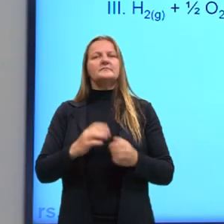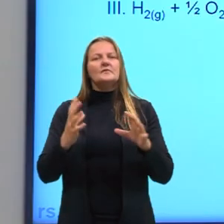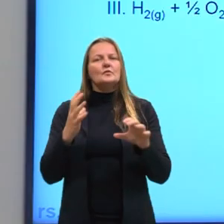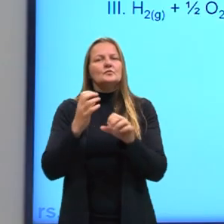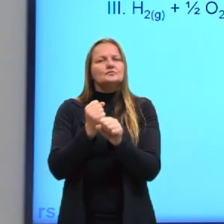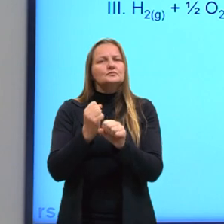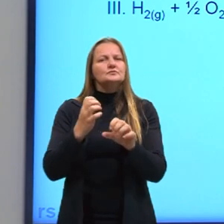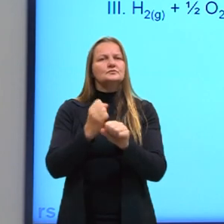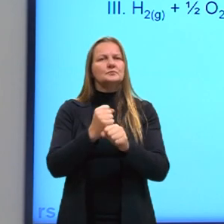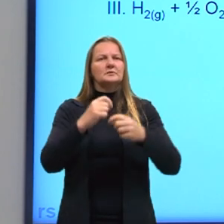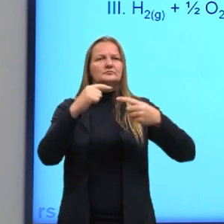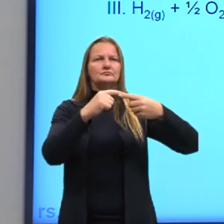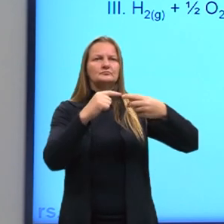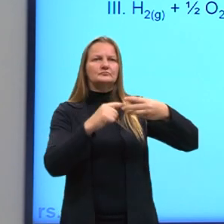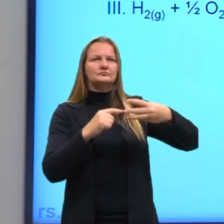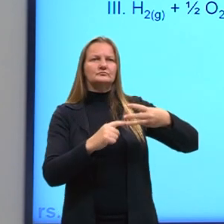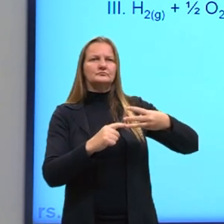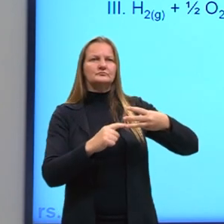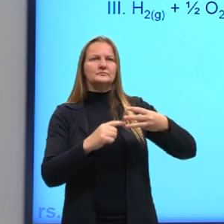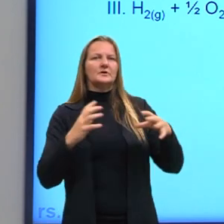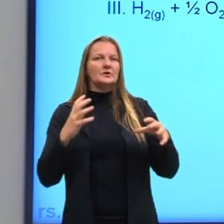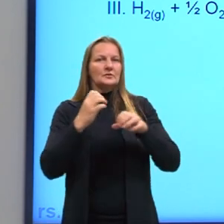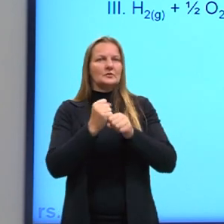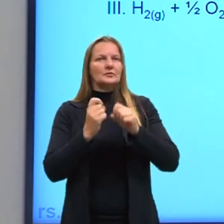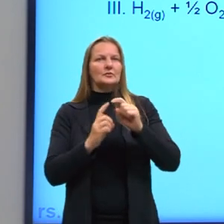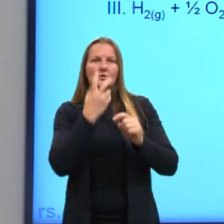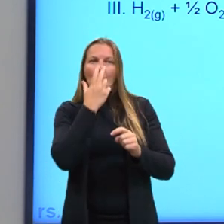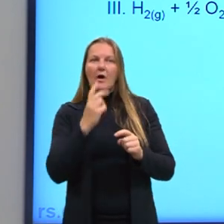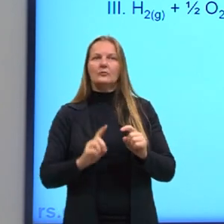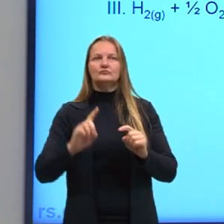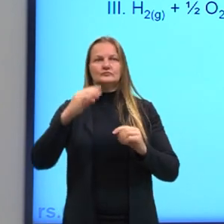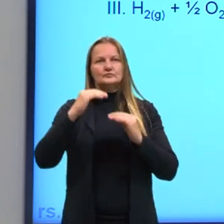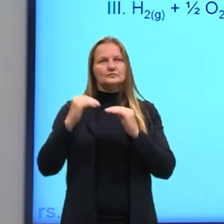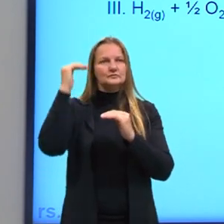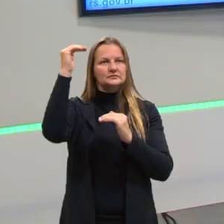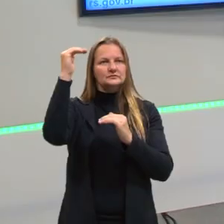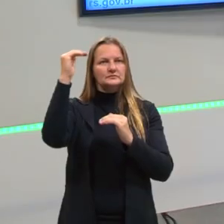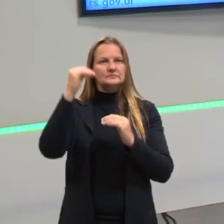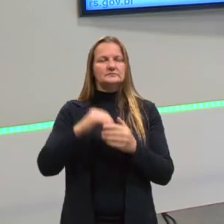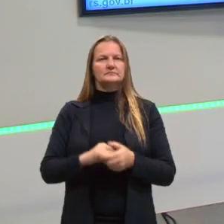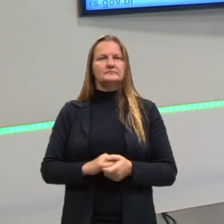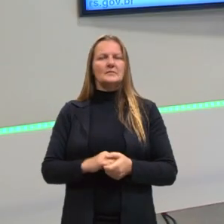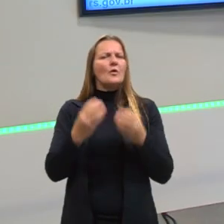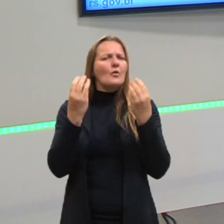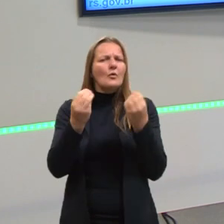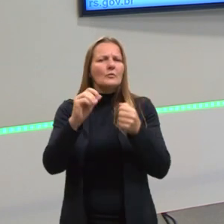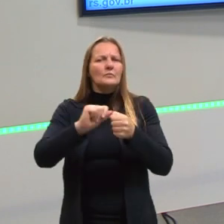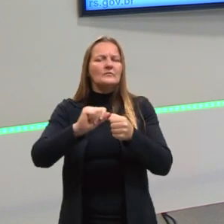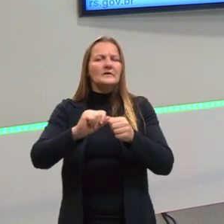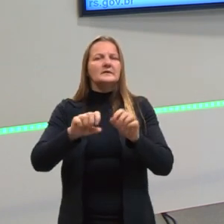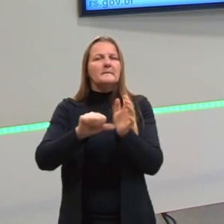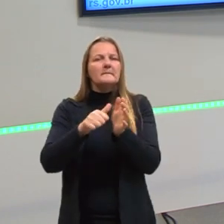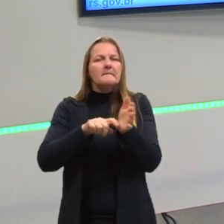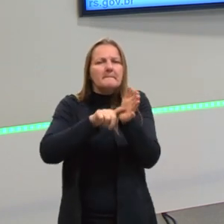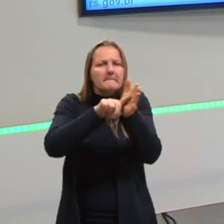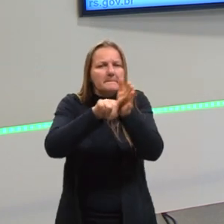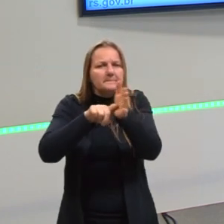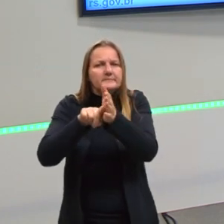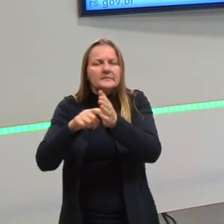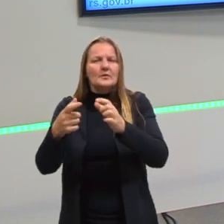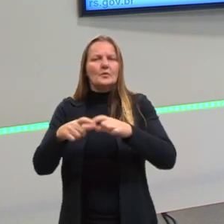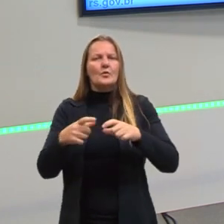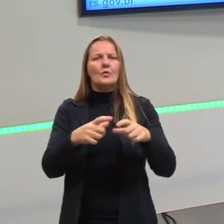somar essas três e ela tem que dar este resultado como que eu faço isso primeiro eu vou analisar Onde